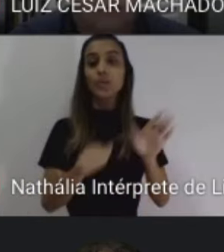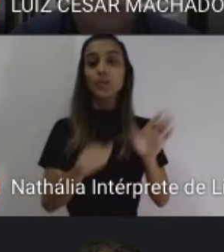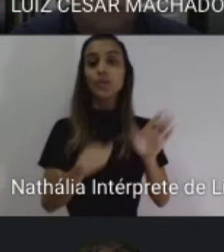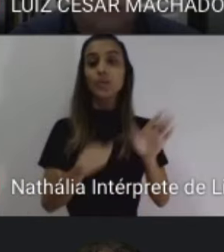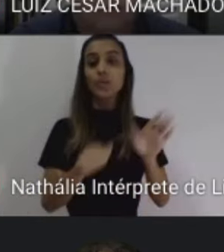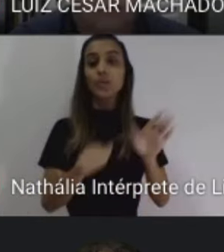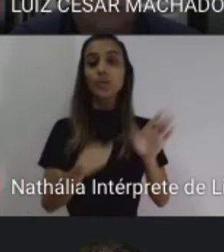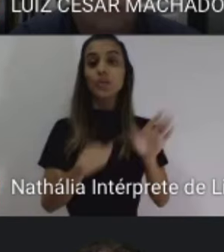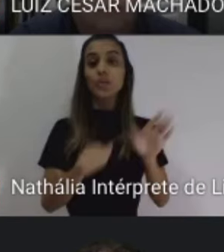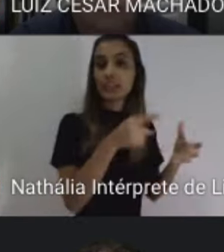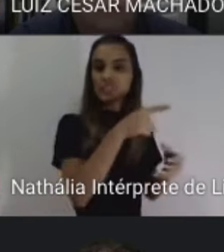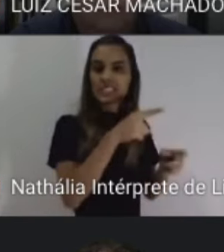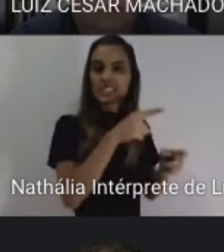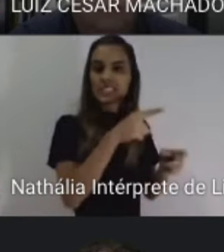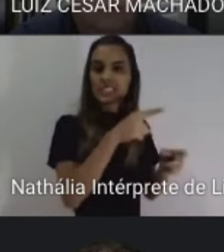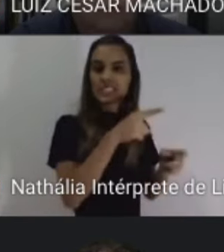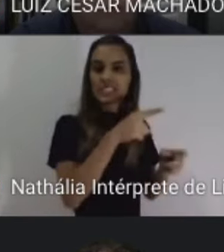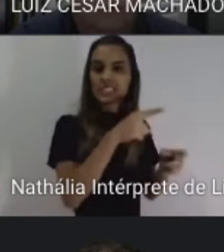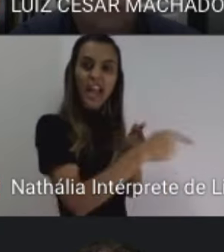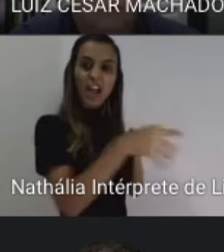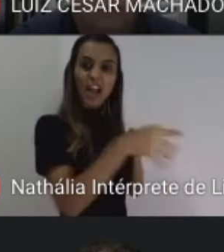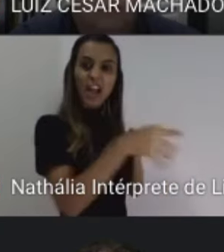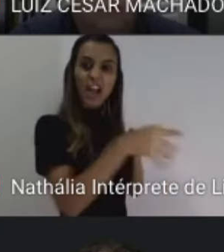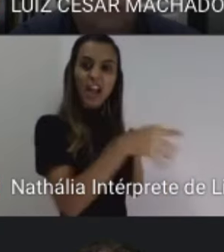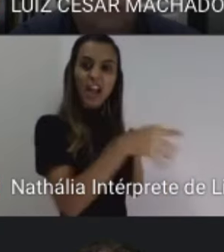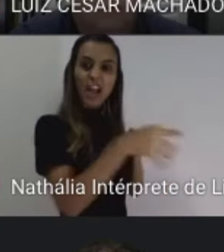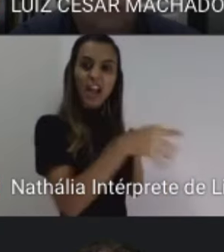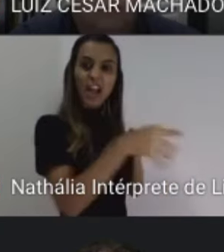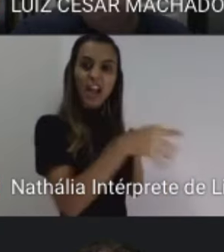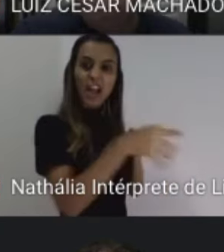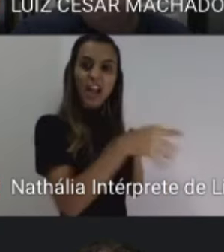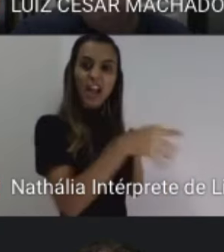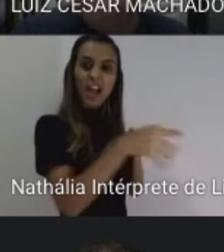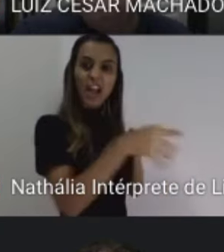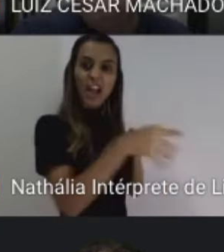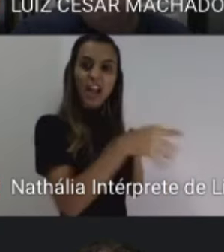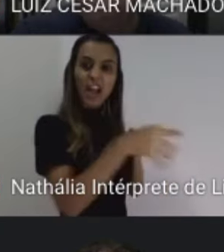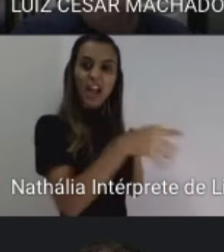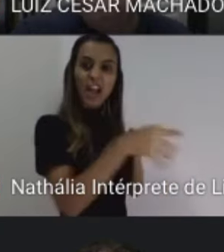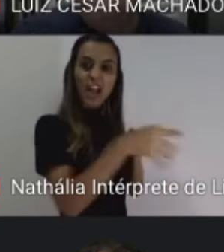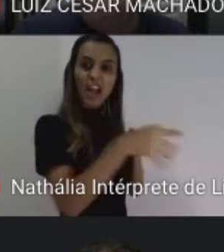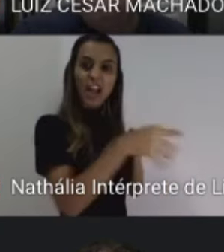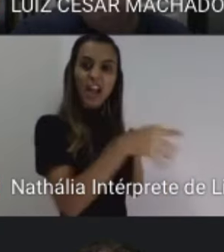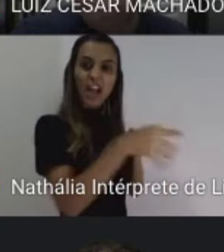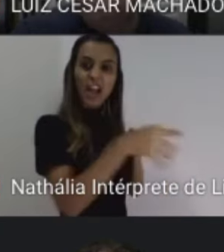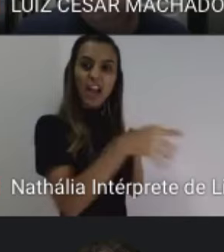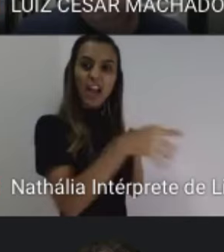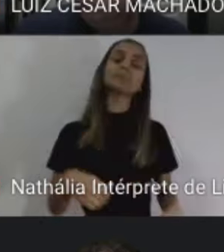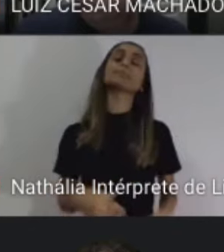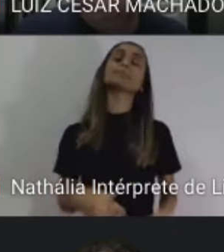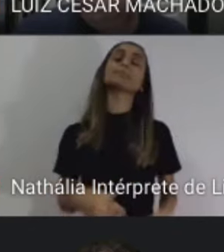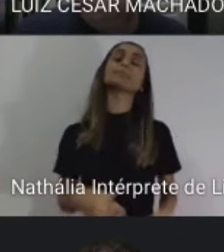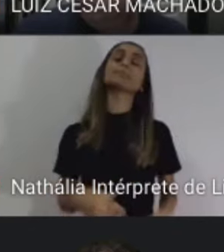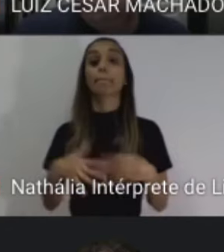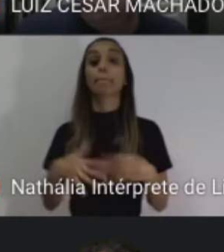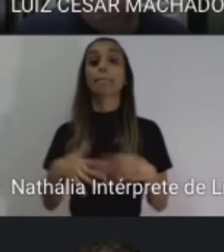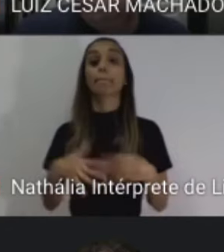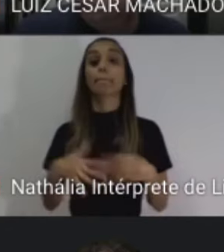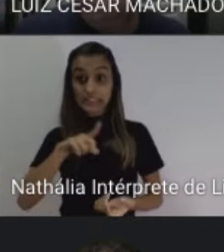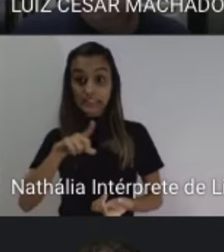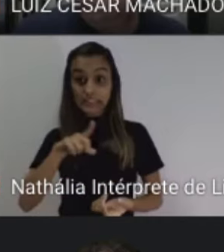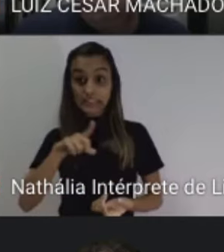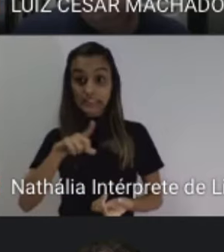Lembrando que, no caso dos financiadores, que é a grande preocupação do inquérito, porque teriam congressistas financiando, a gente viu que tem uma